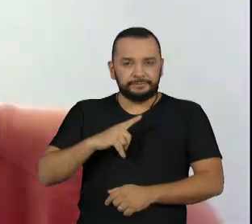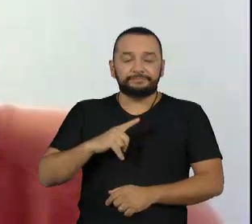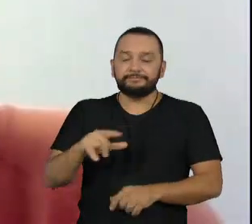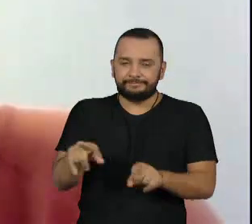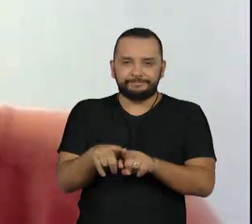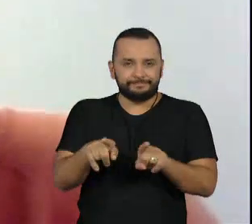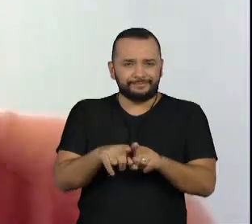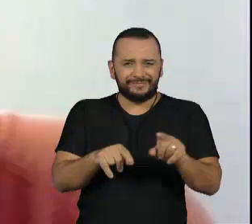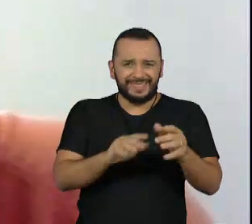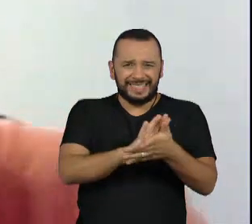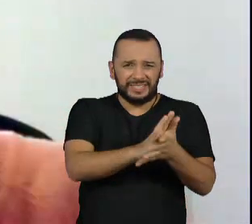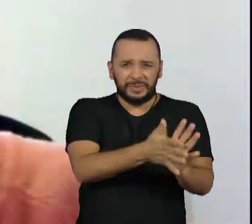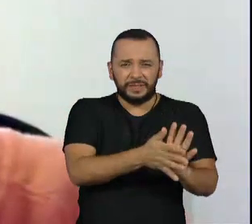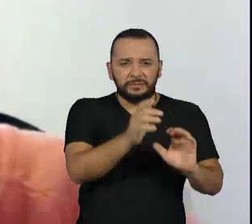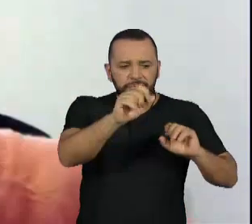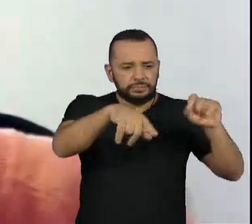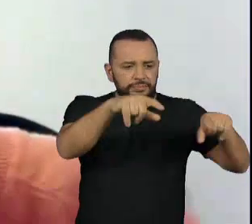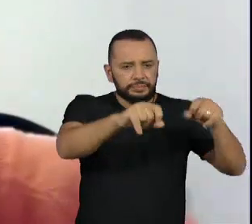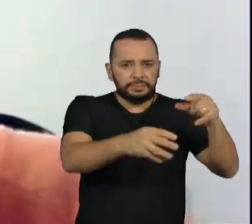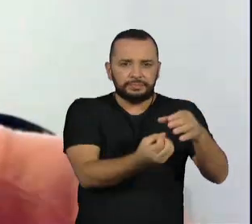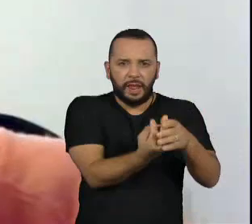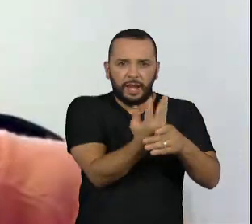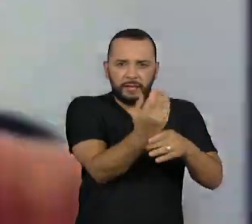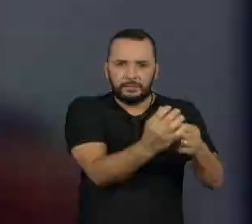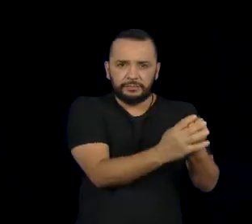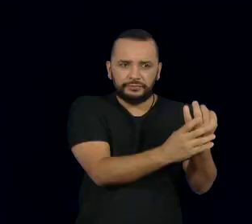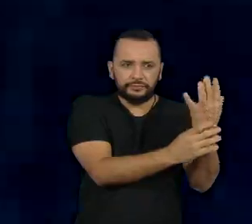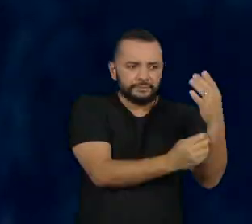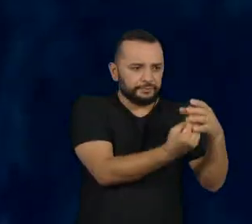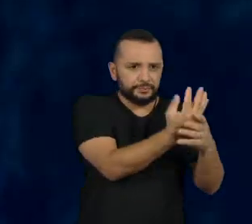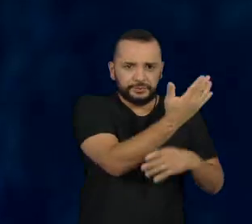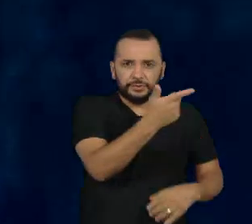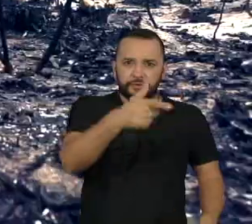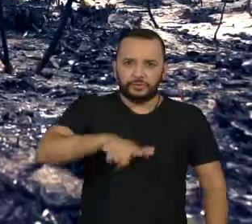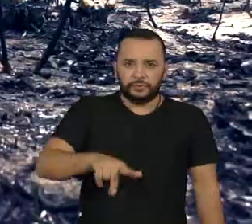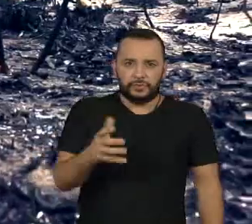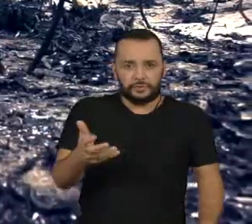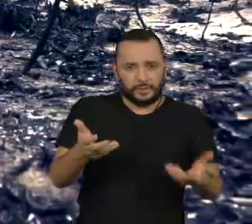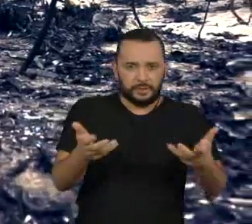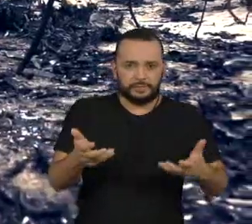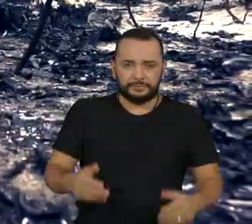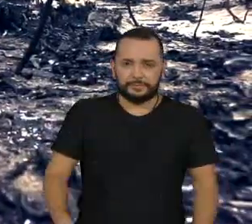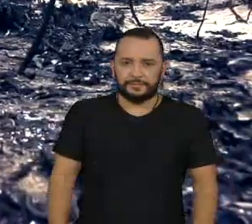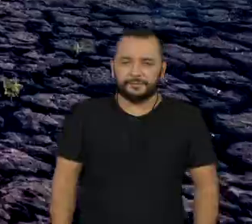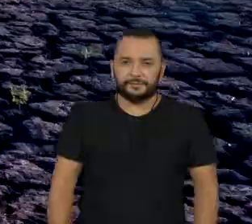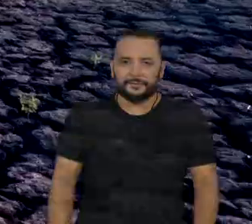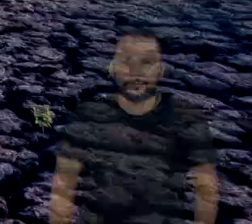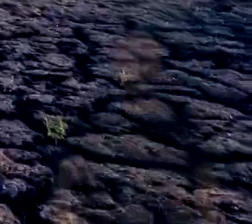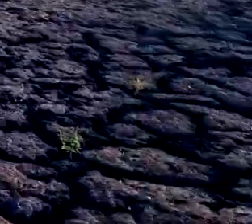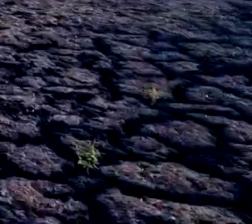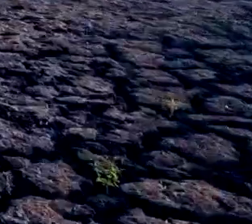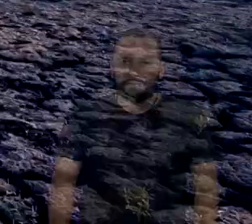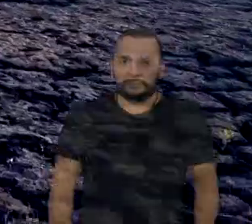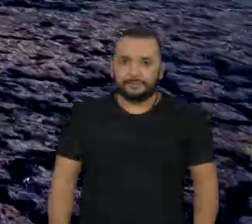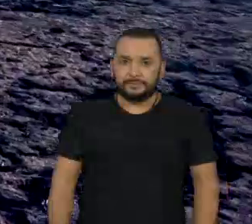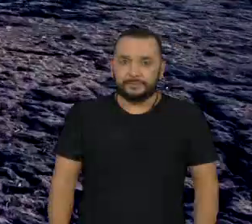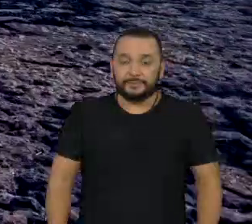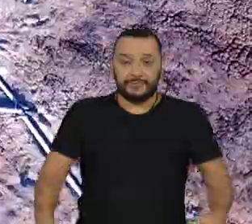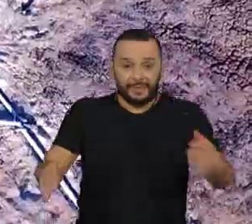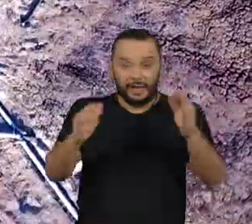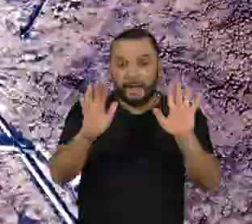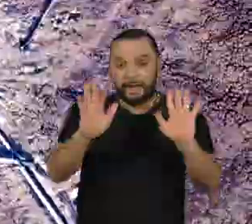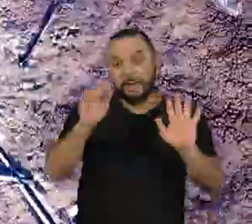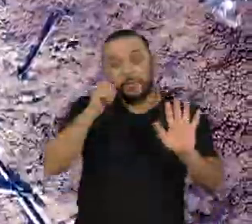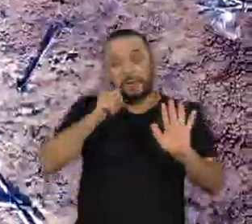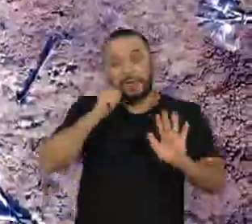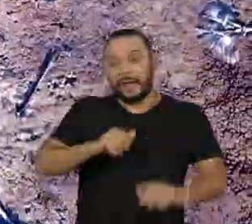também pela restauração, do que já foi desmatado. O alerta é de Kátia